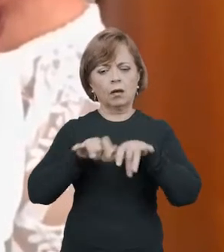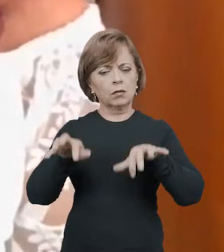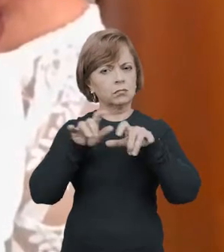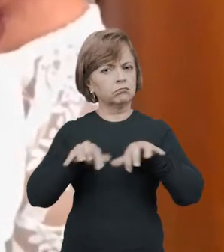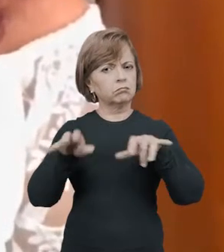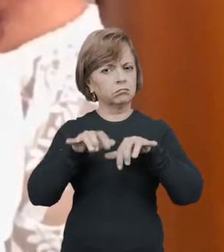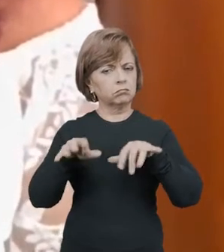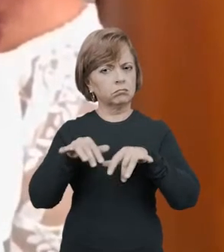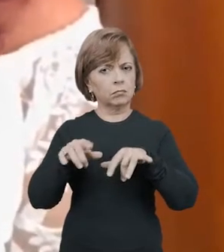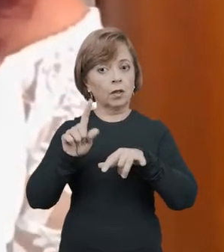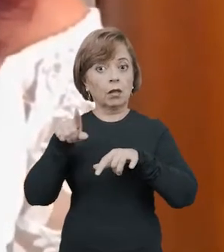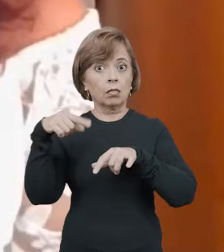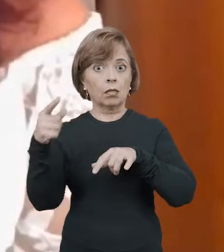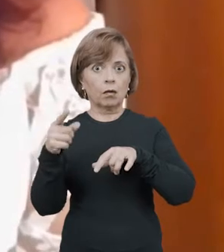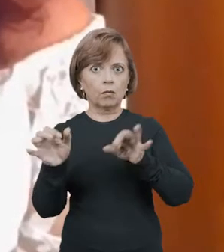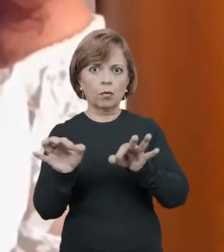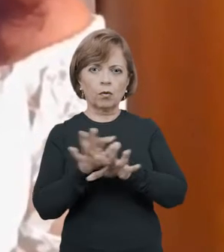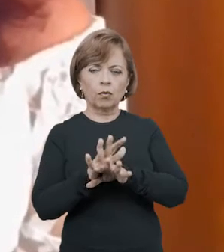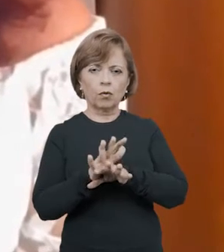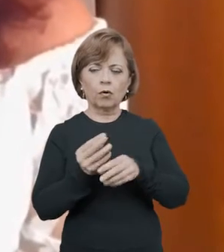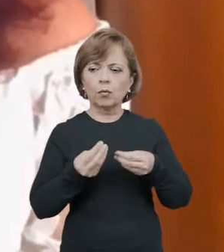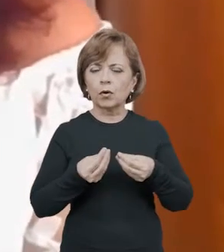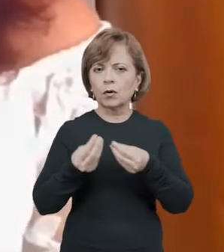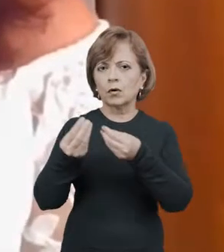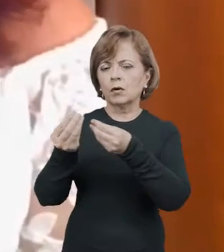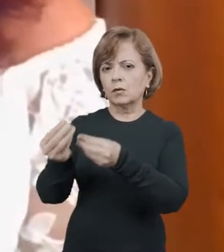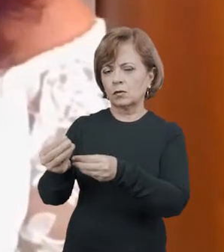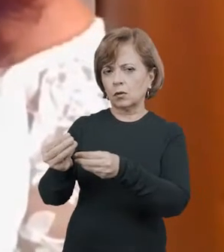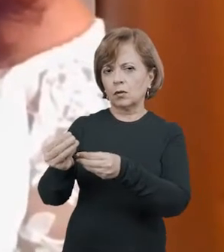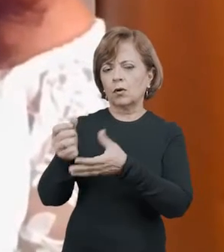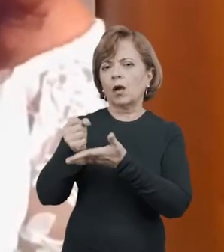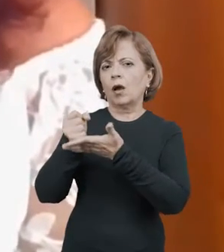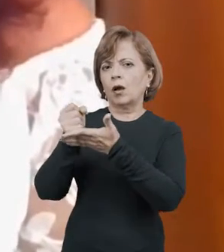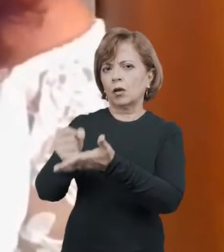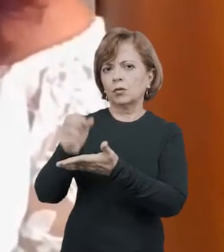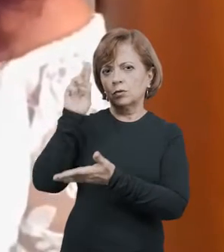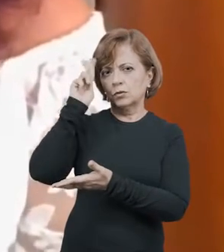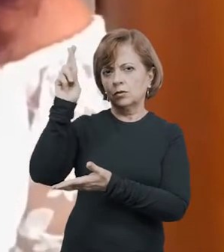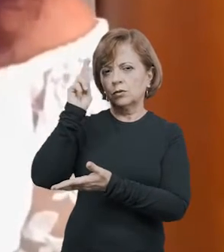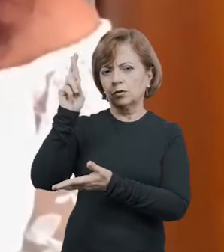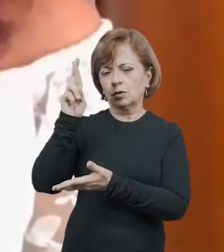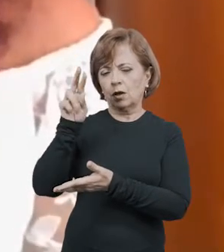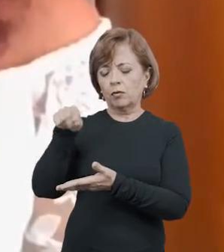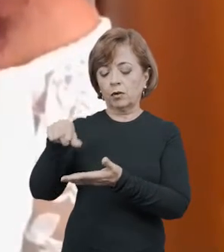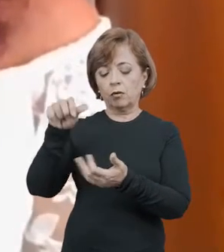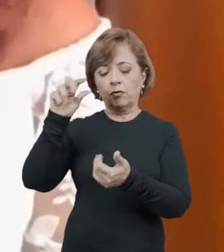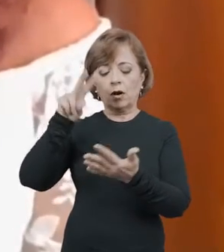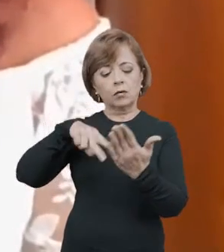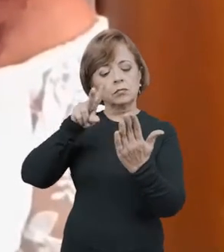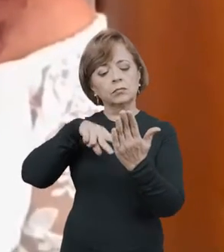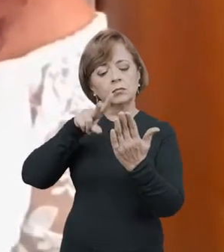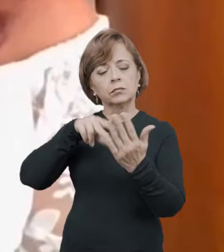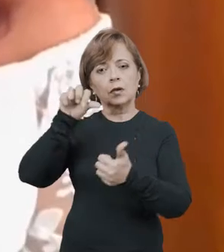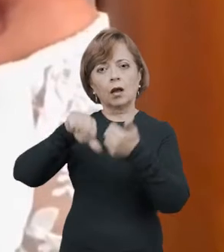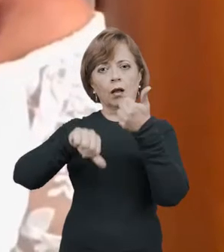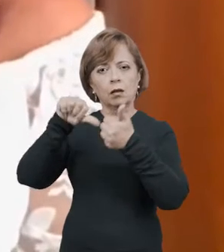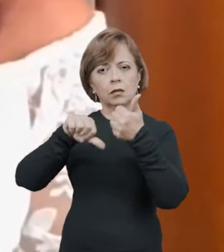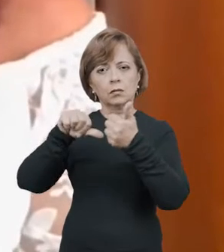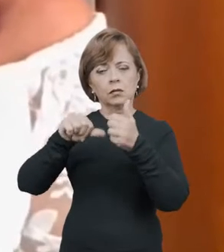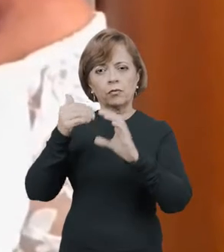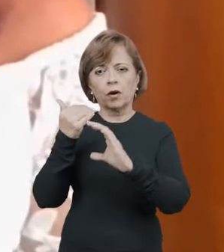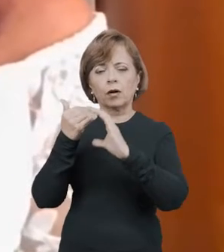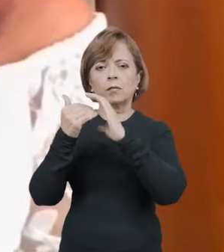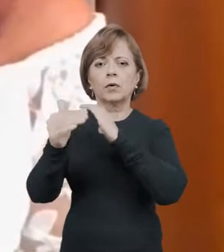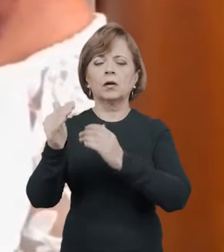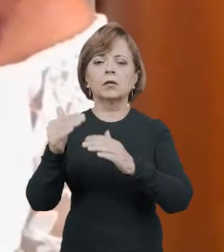depois eles encaminham para o assessor-chefe da assessoria originária, que analisará essa minuta e enviará